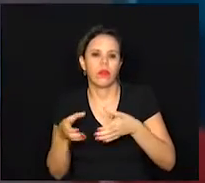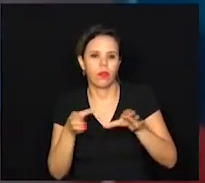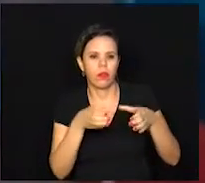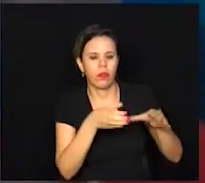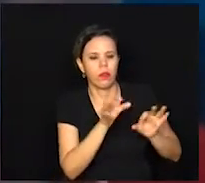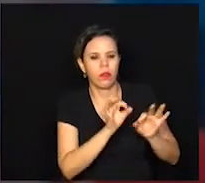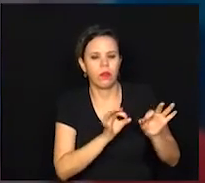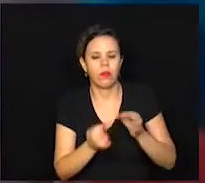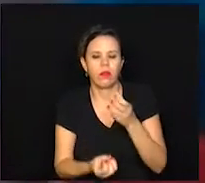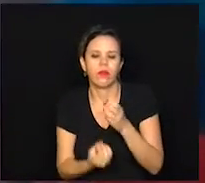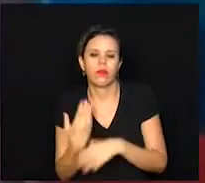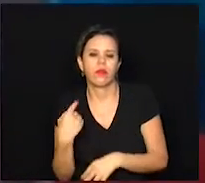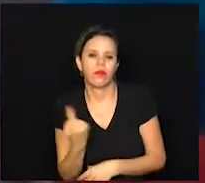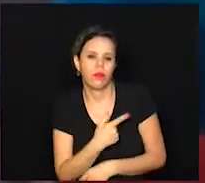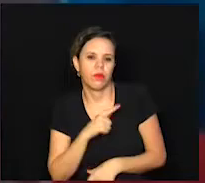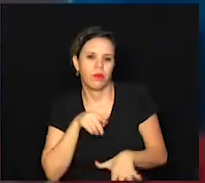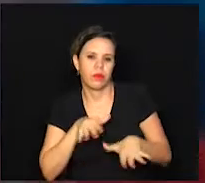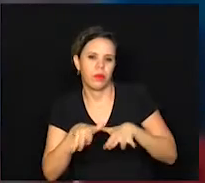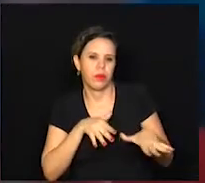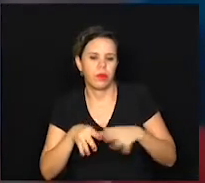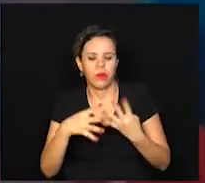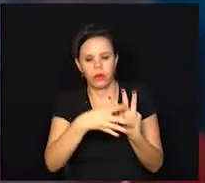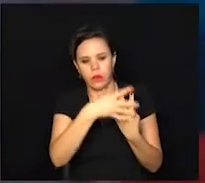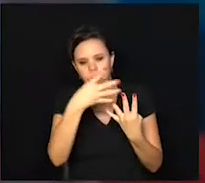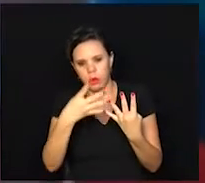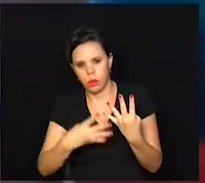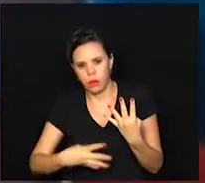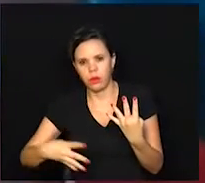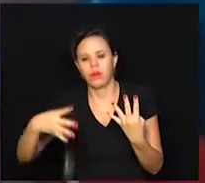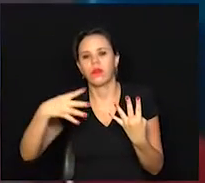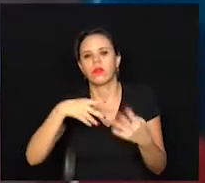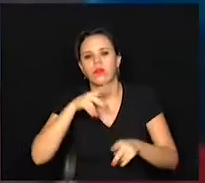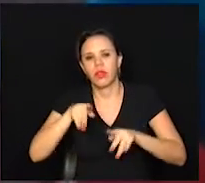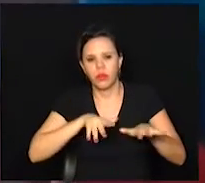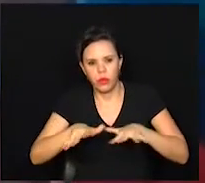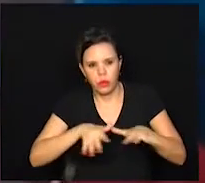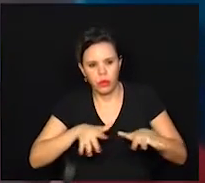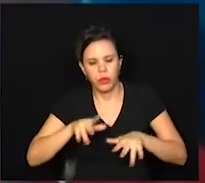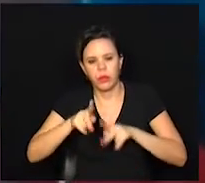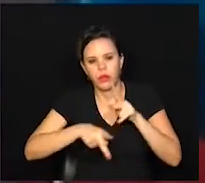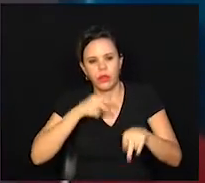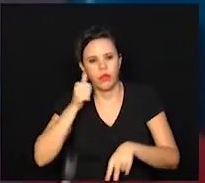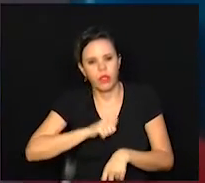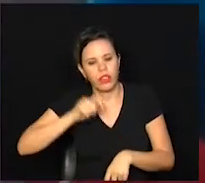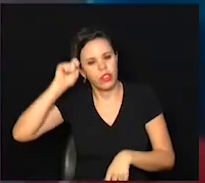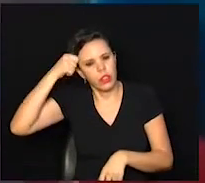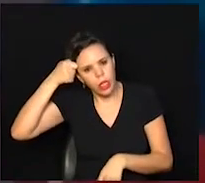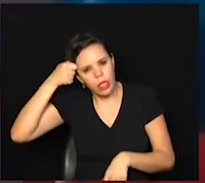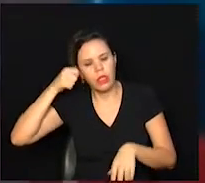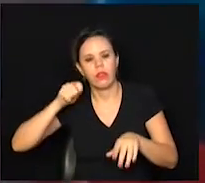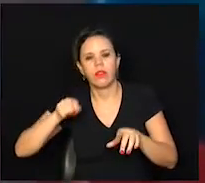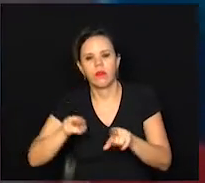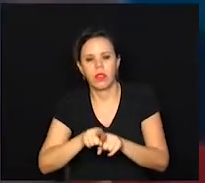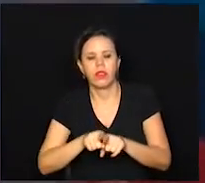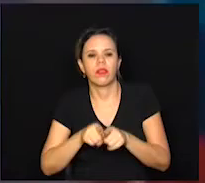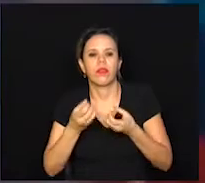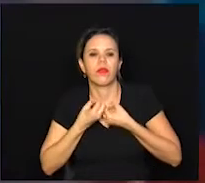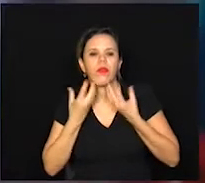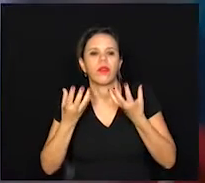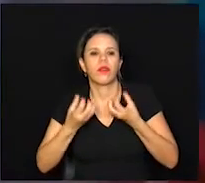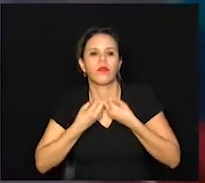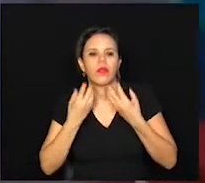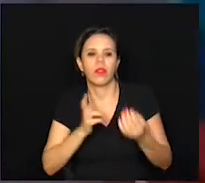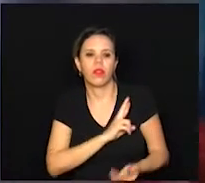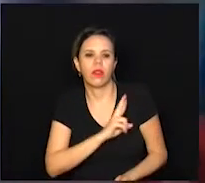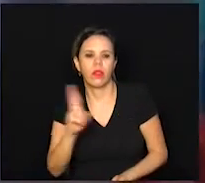tínhamos lá, nós, movimento LGBT, movimento negro, movimento de mulheres, as expressões da diversidade